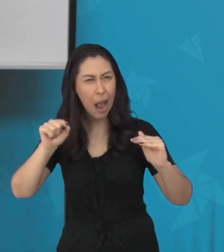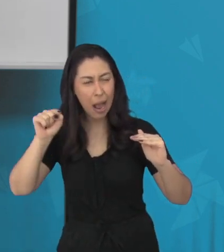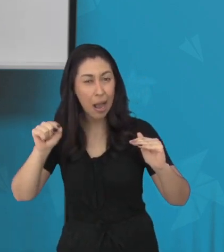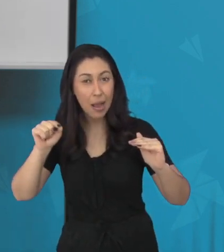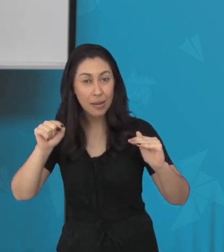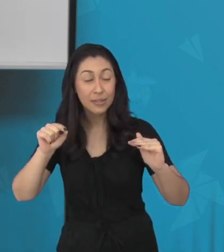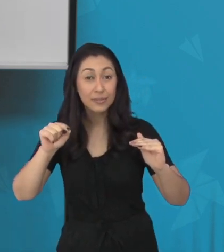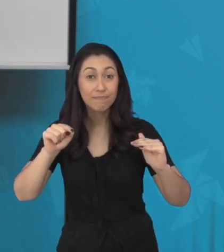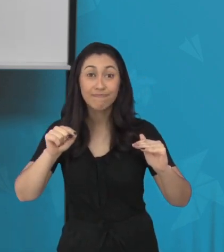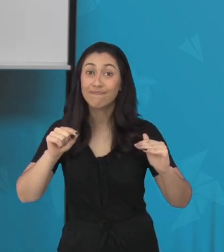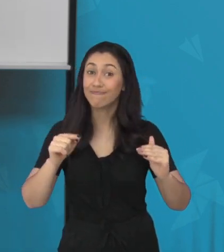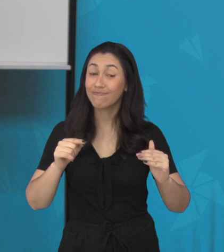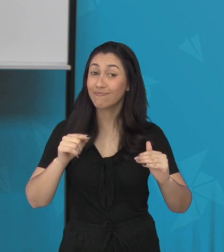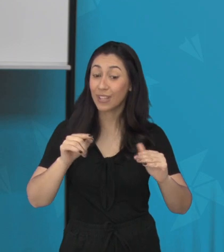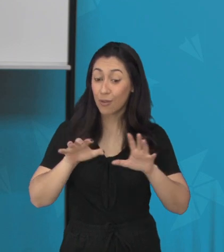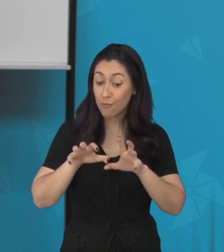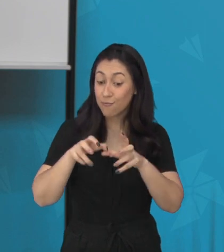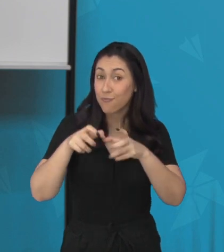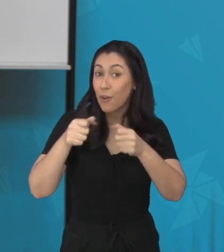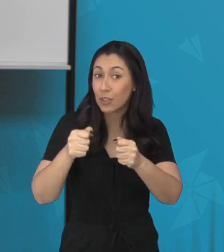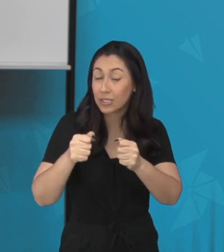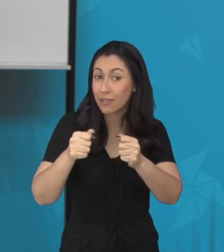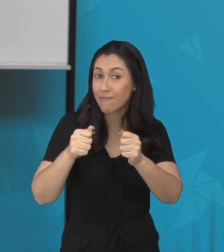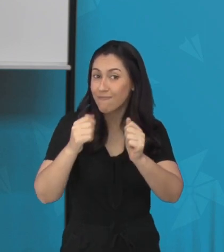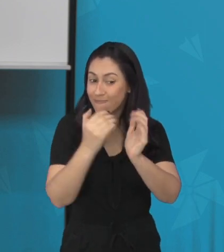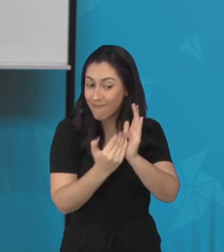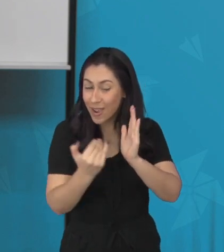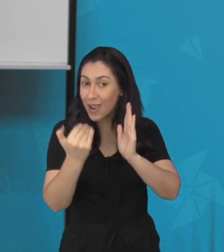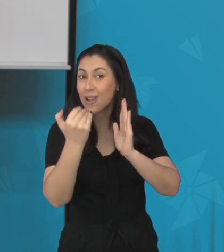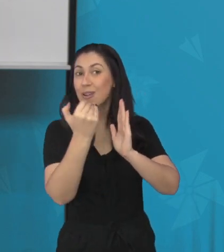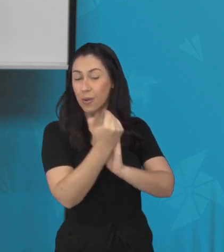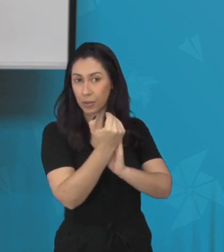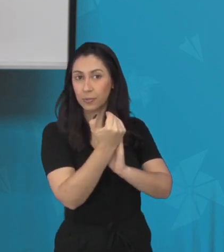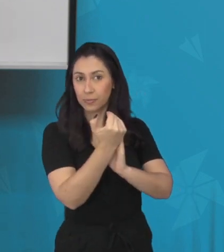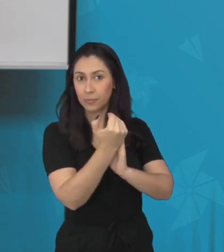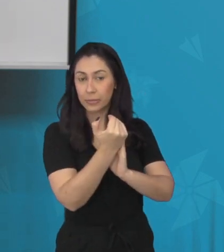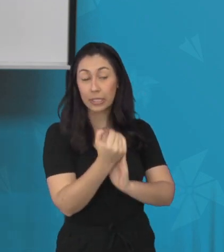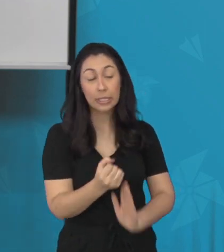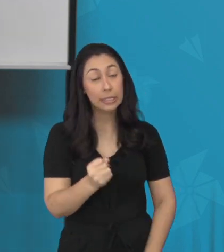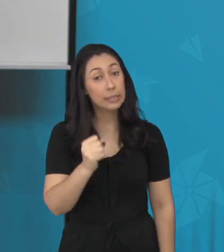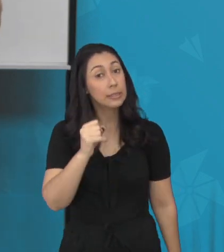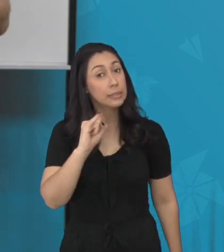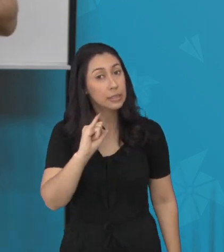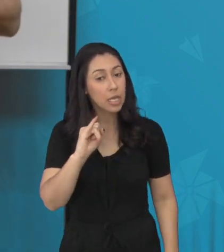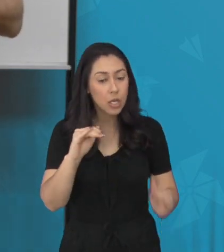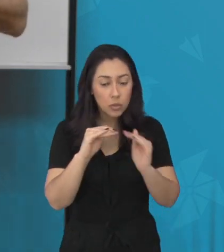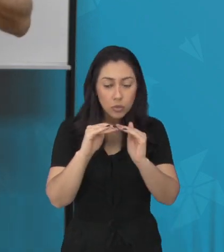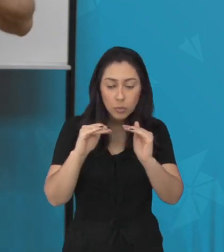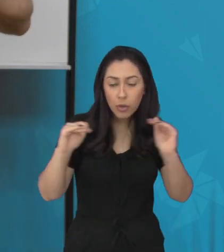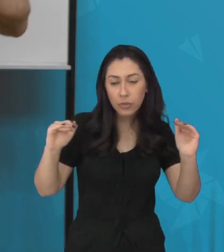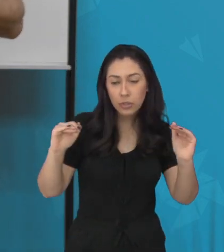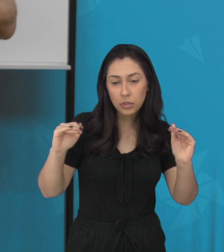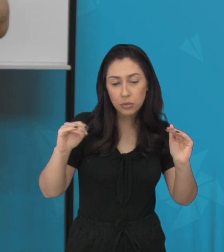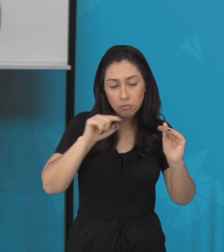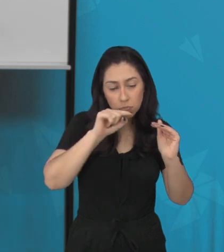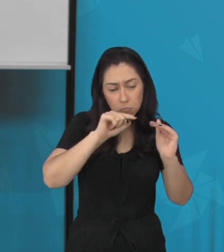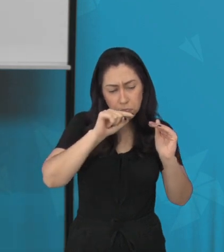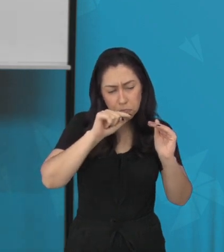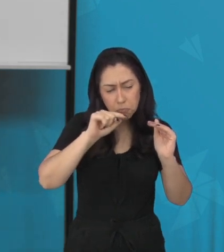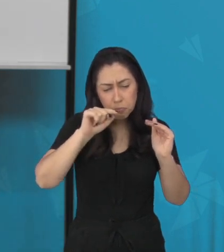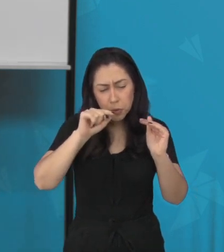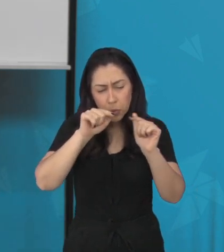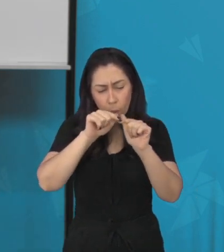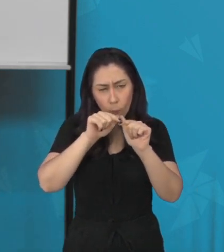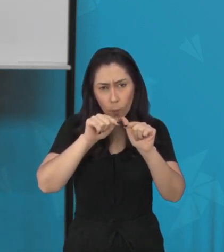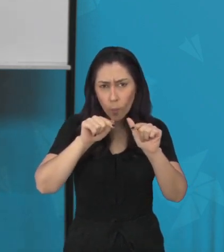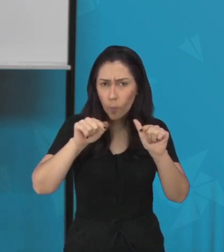uma interação maior entre esses defeitos e uma força de atrito maior. Se eu tenho uma superfície mais lisa, uma